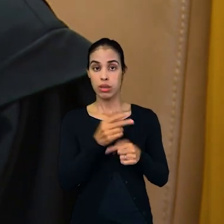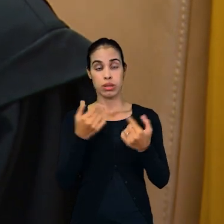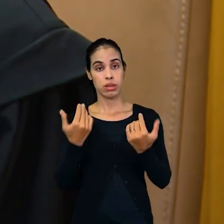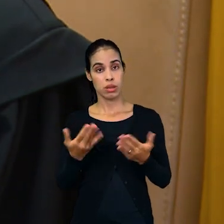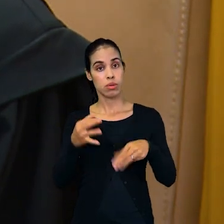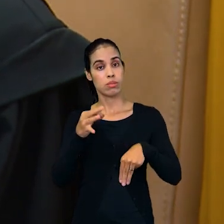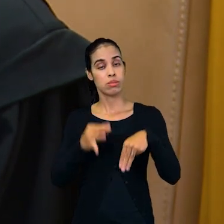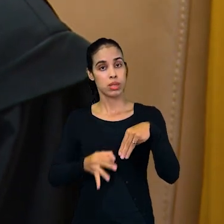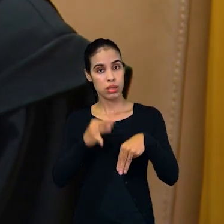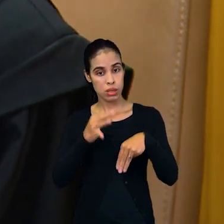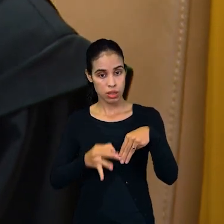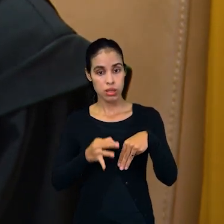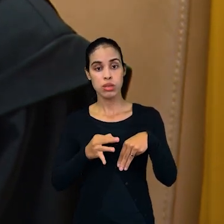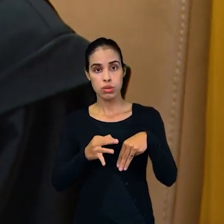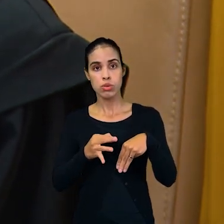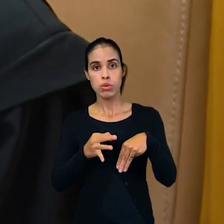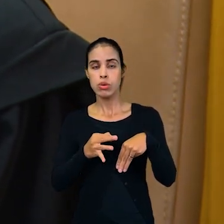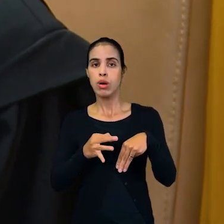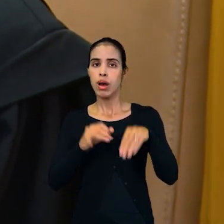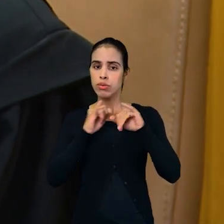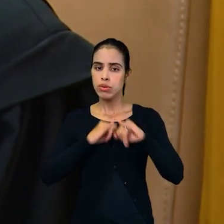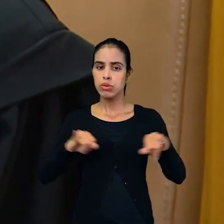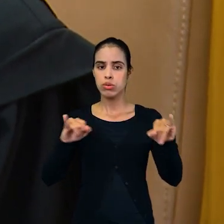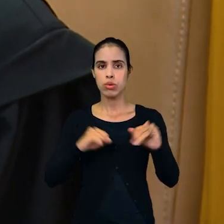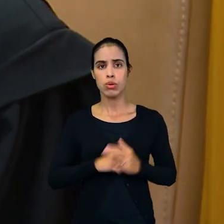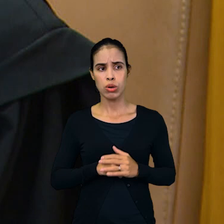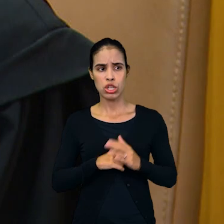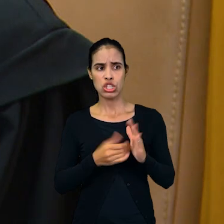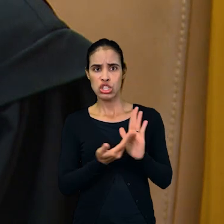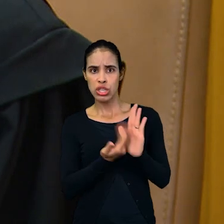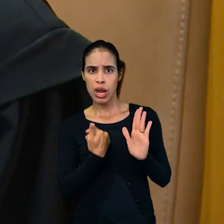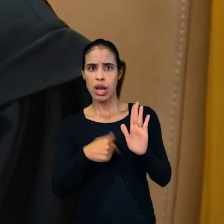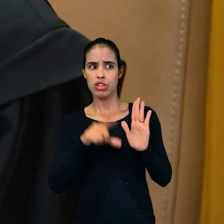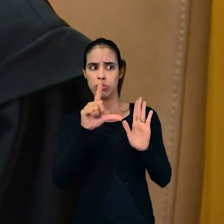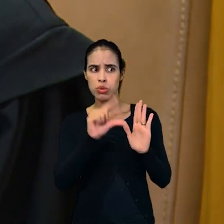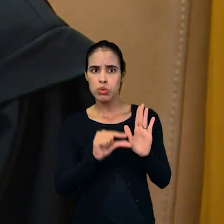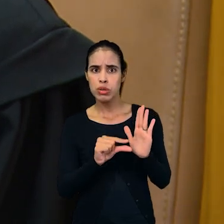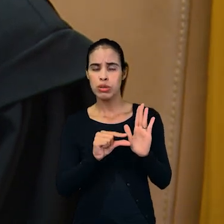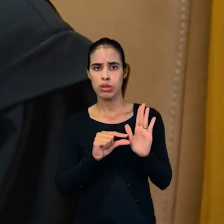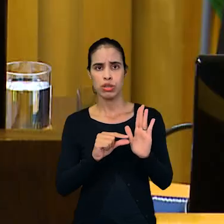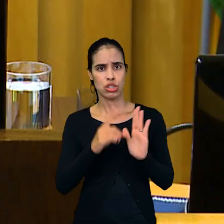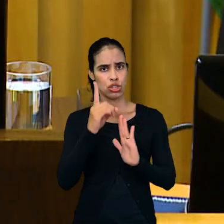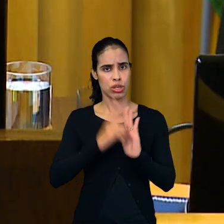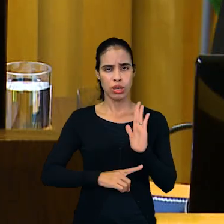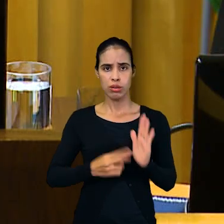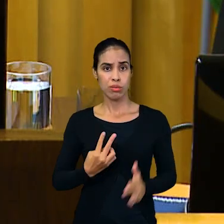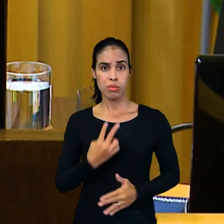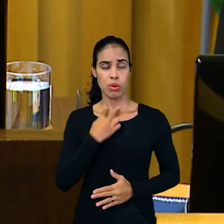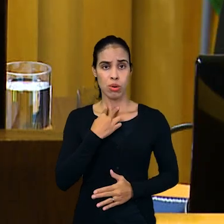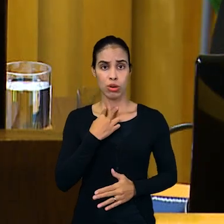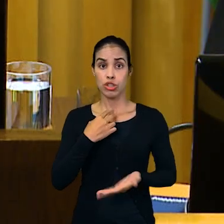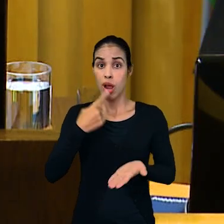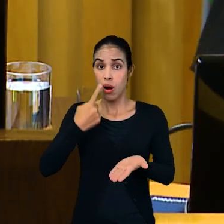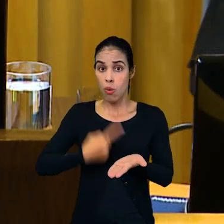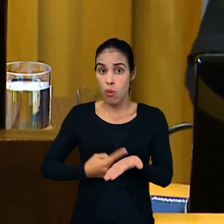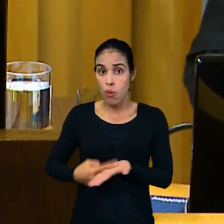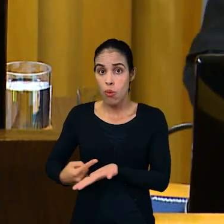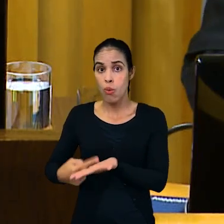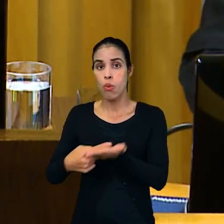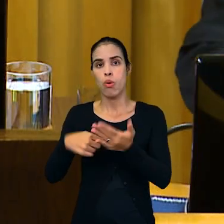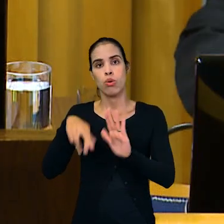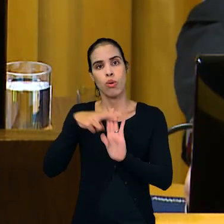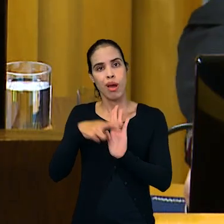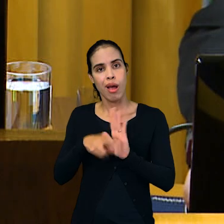Por isso, conforme o ministro, é vedada qualquer forma de mitigação desse direito. O relator destacou que acordos